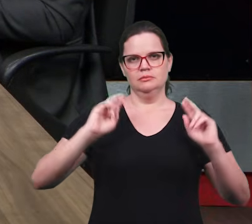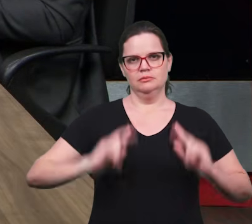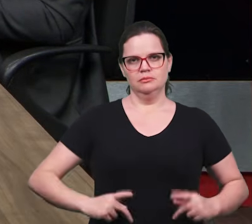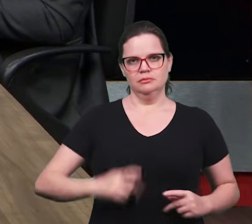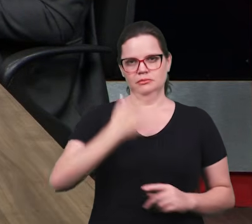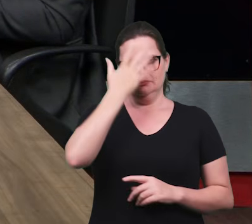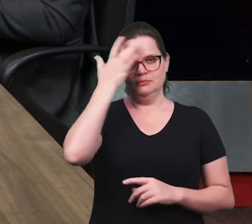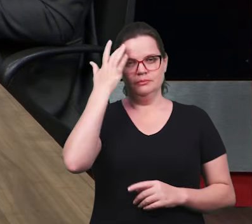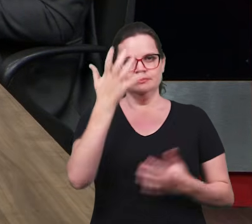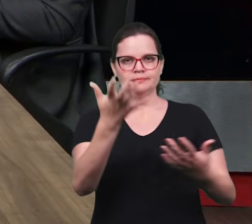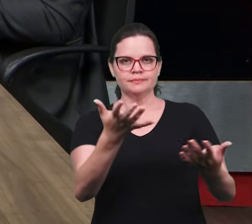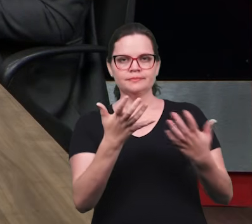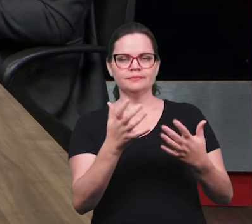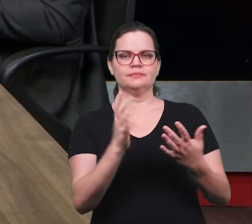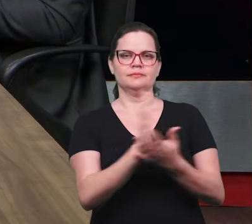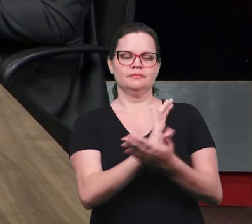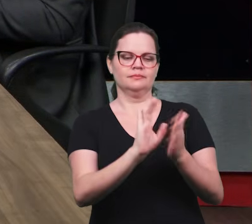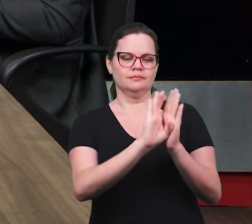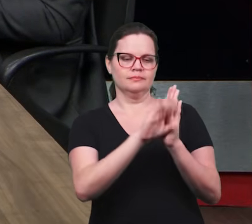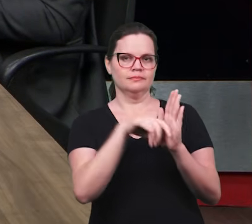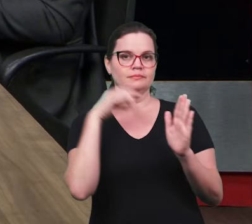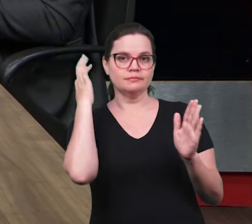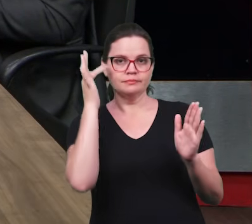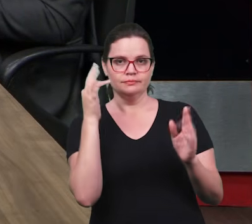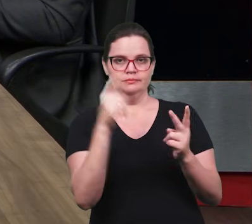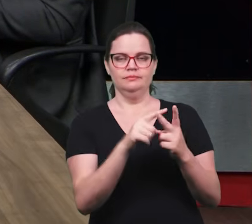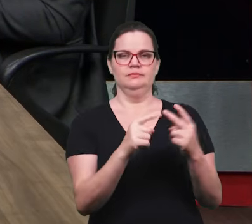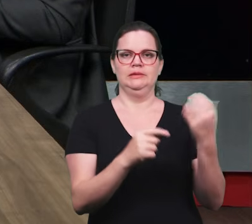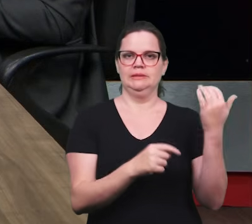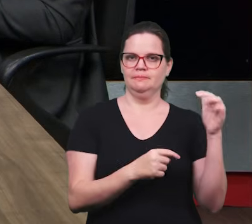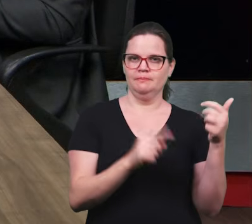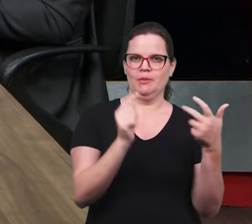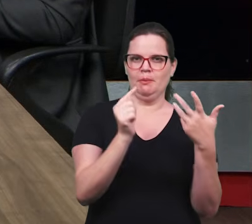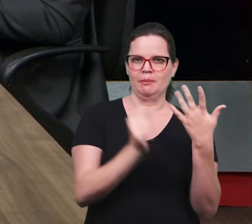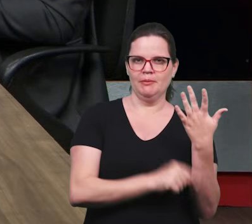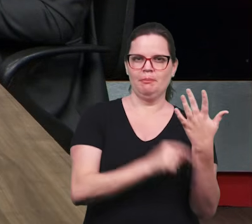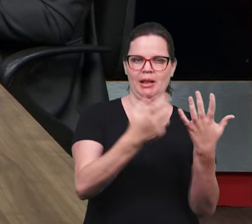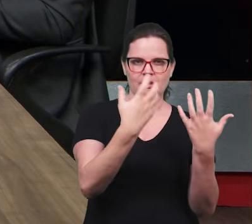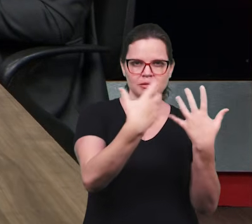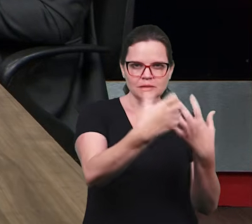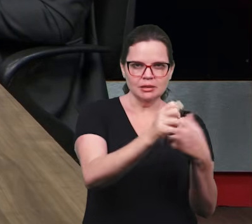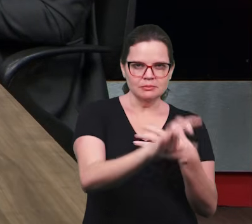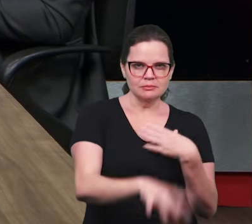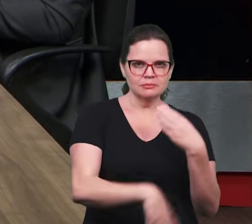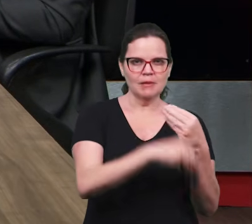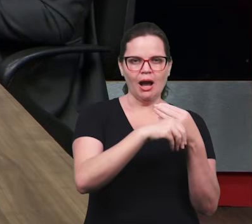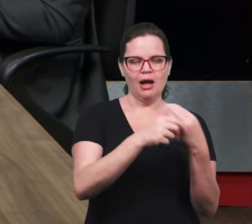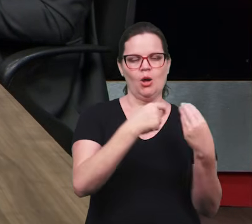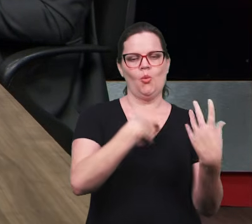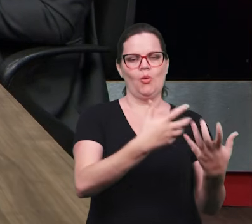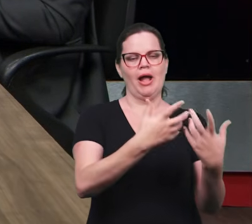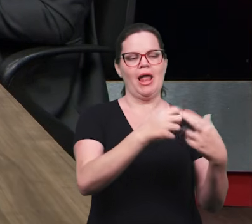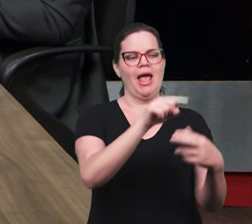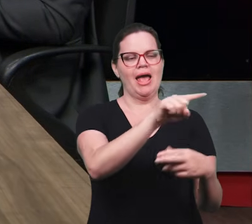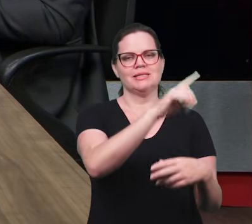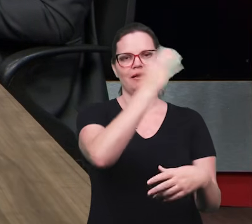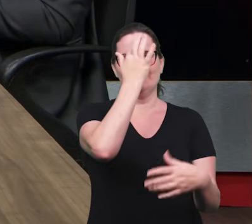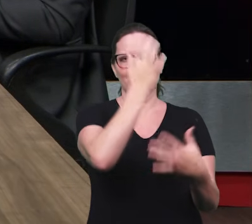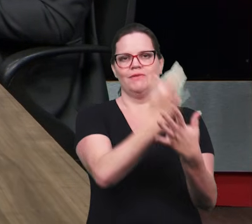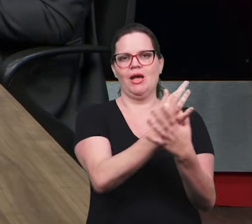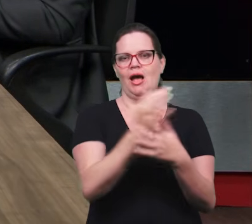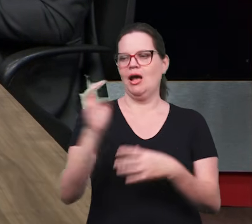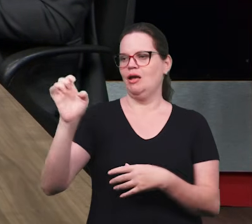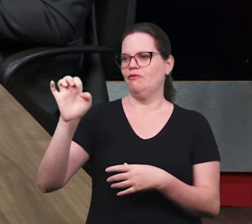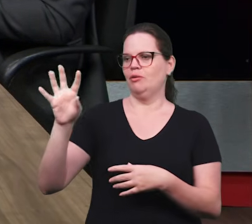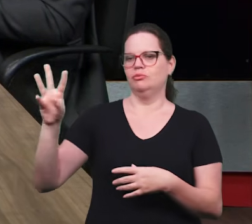vezes filosófico, humano, científico, e quando ele adere a esse conceito de fé na sua vida, ele se distancia